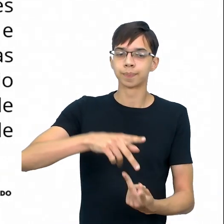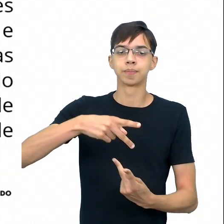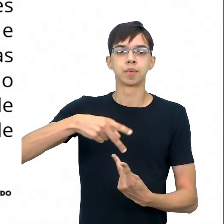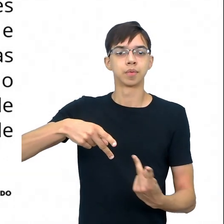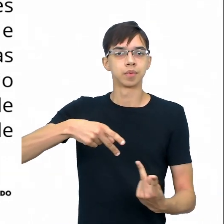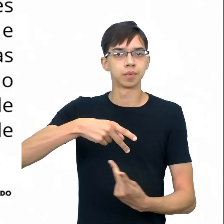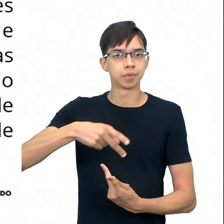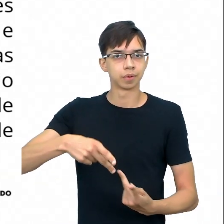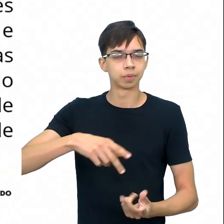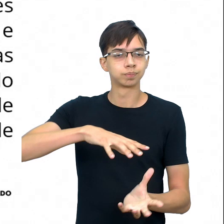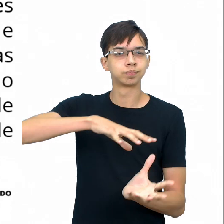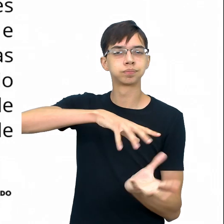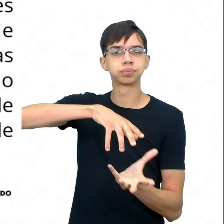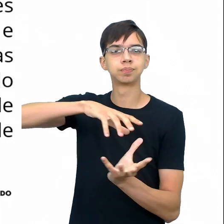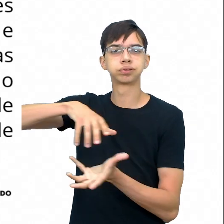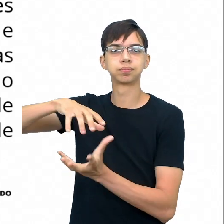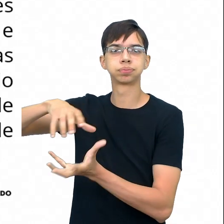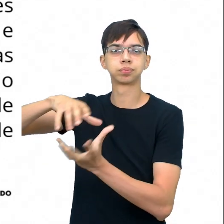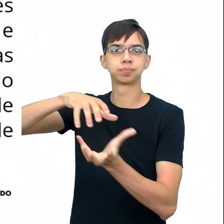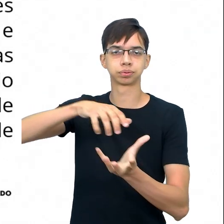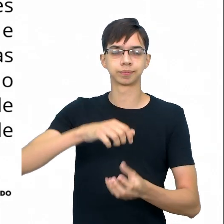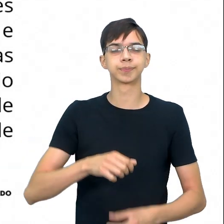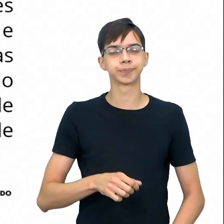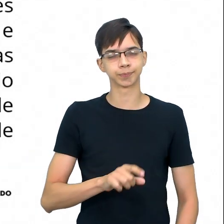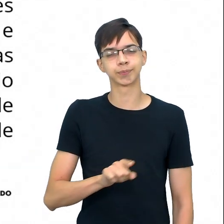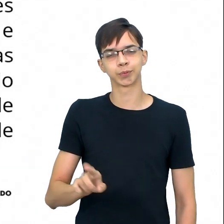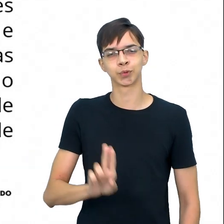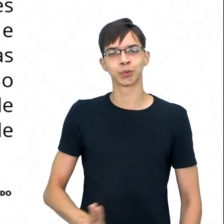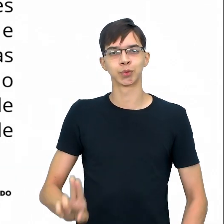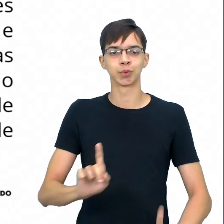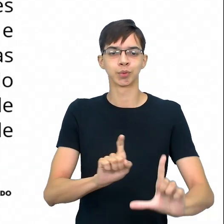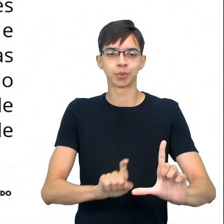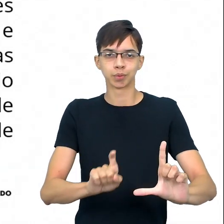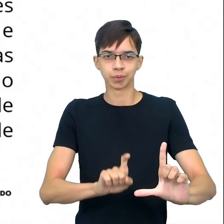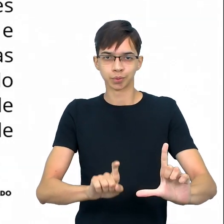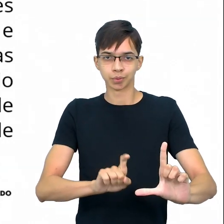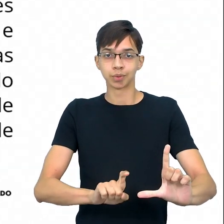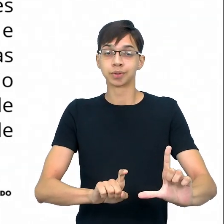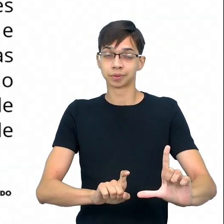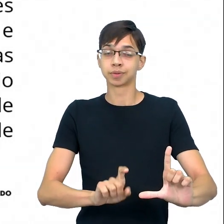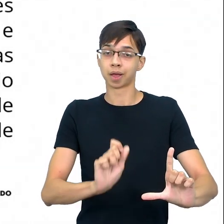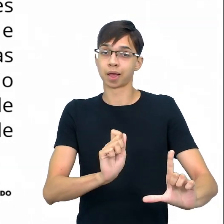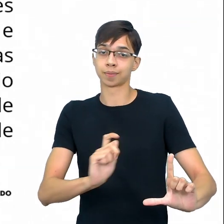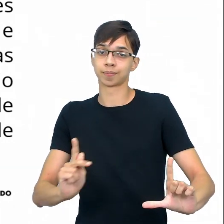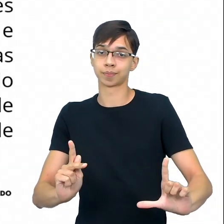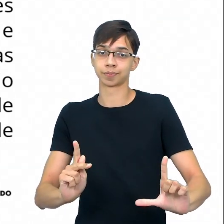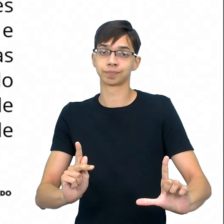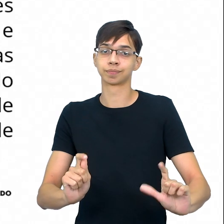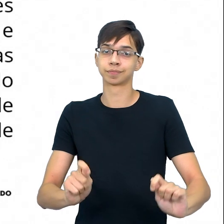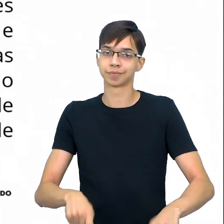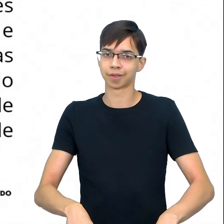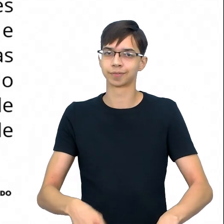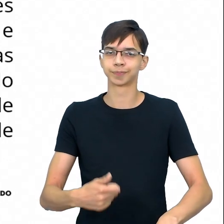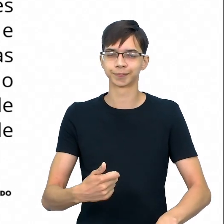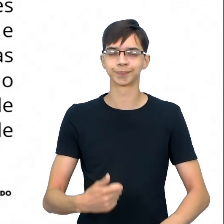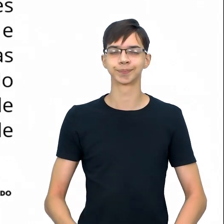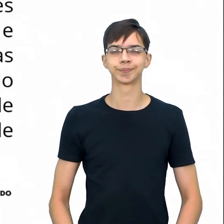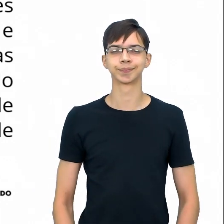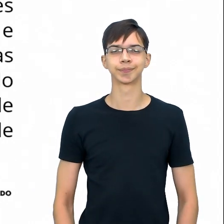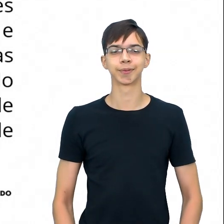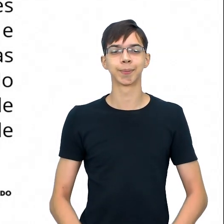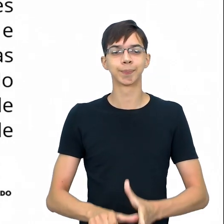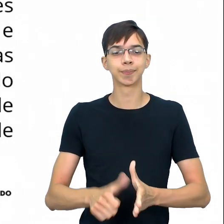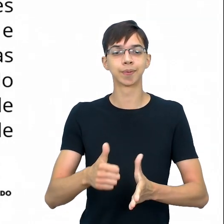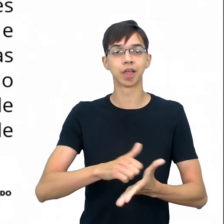alguns aplicativos e recursos digitais. Bom, a primeira atividade, quem vai apresentar vai ser